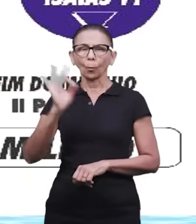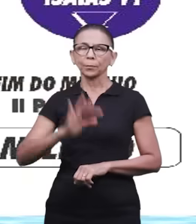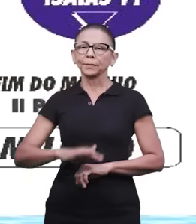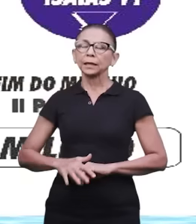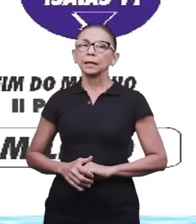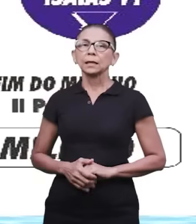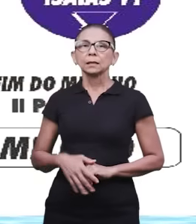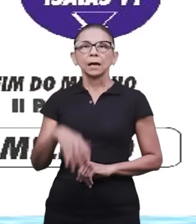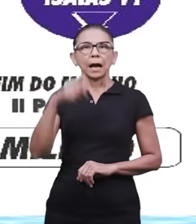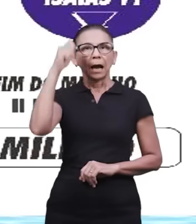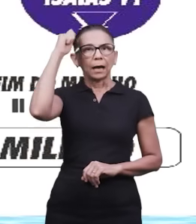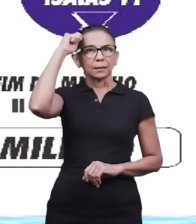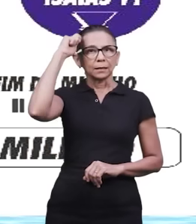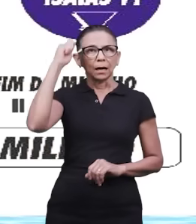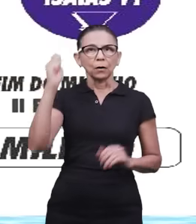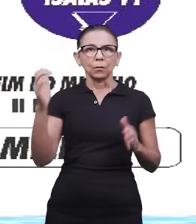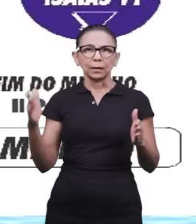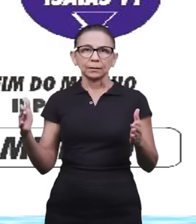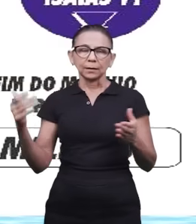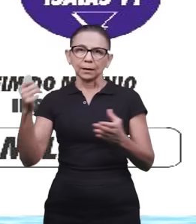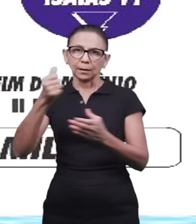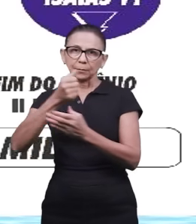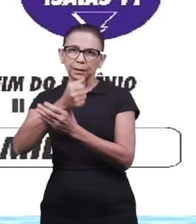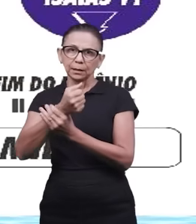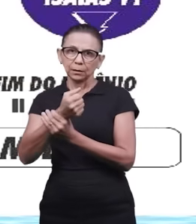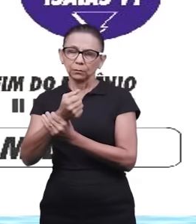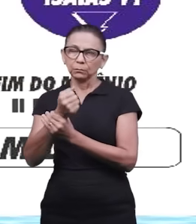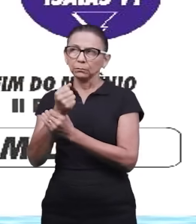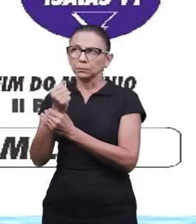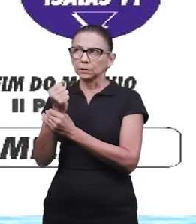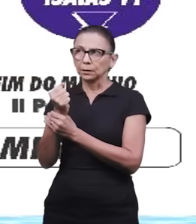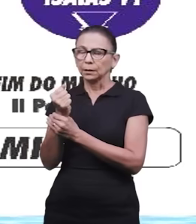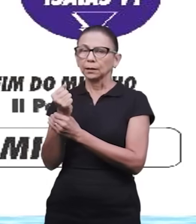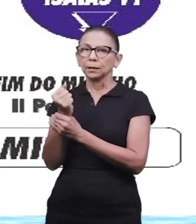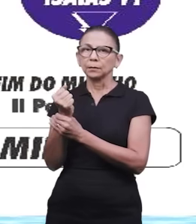as raízes da figueira, que representa Israel.